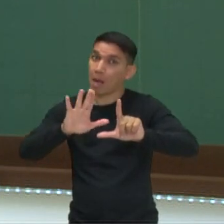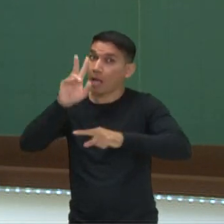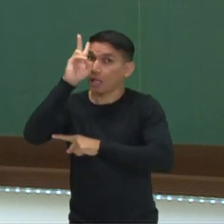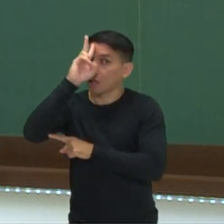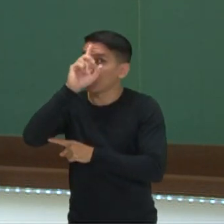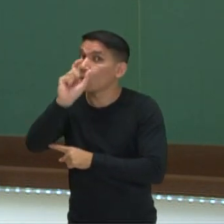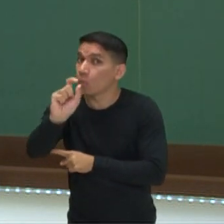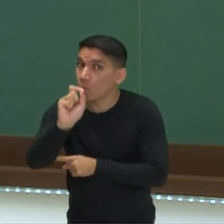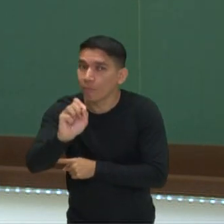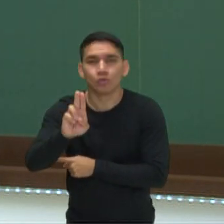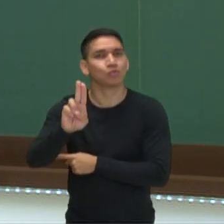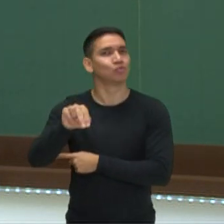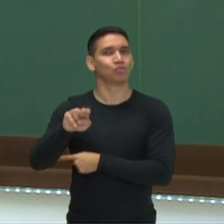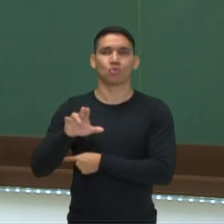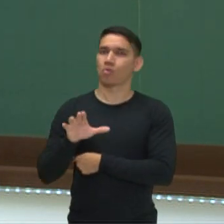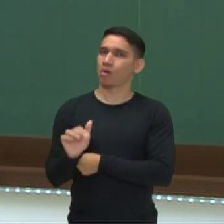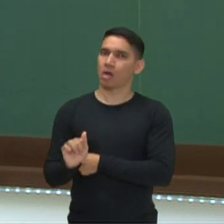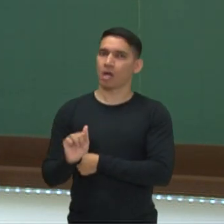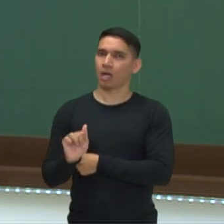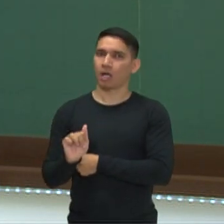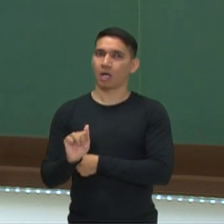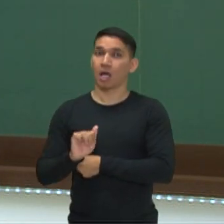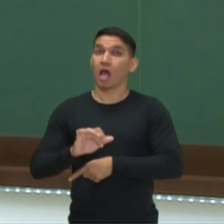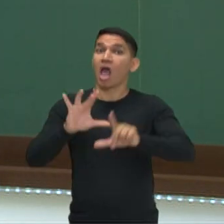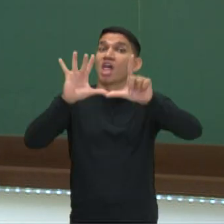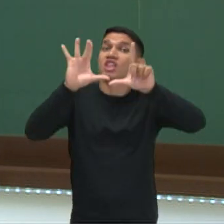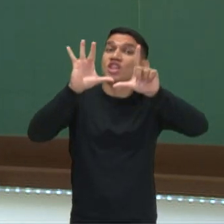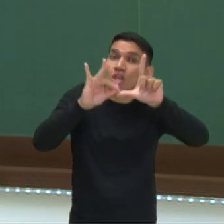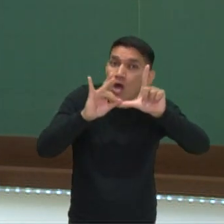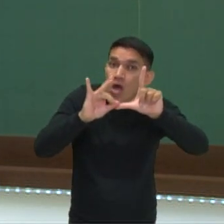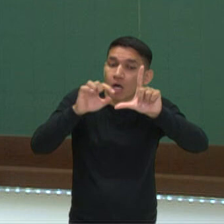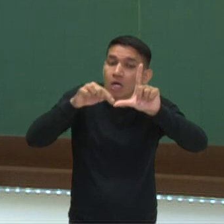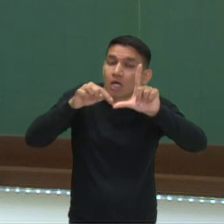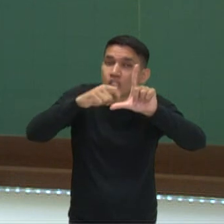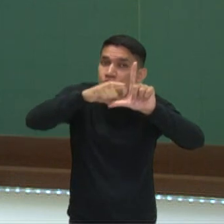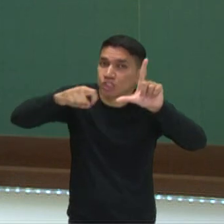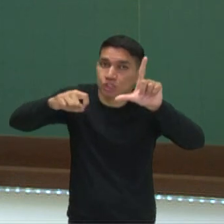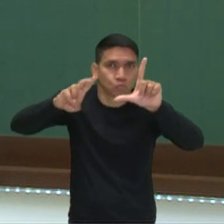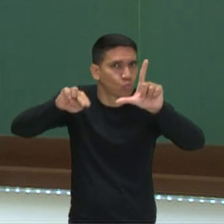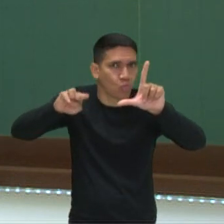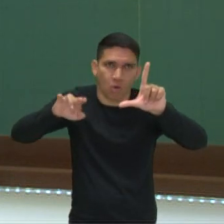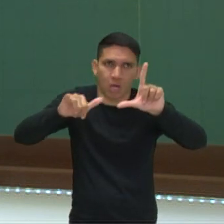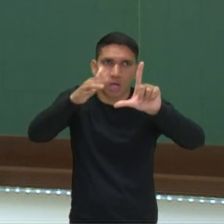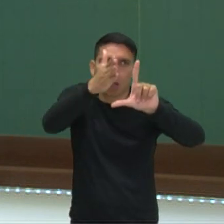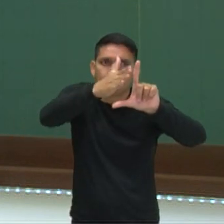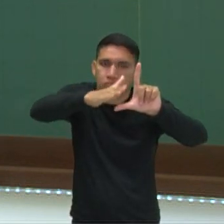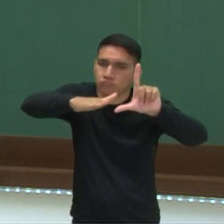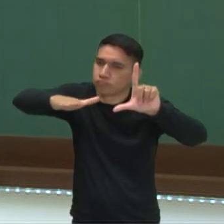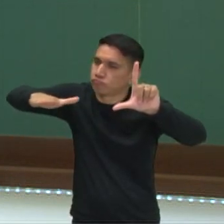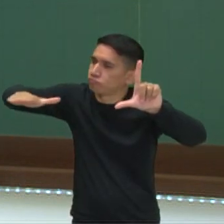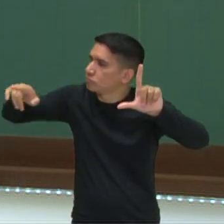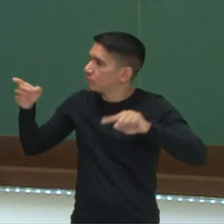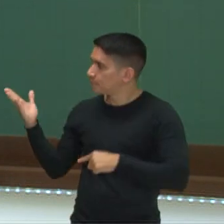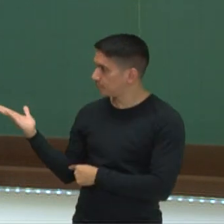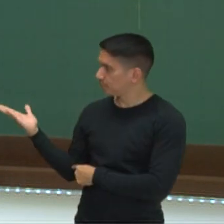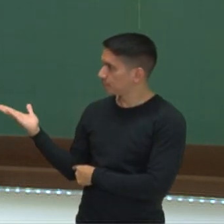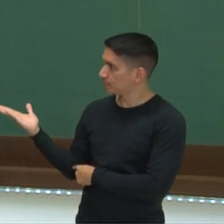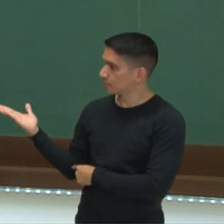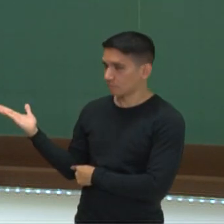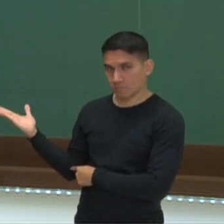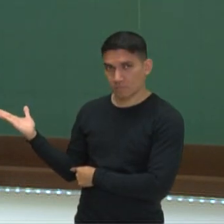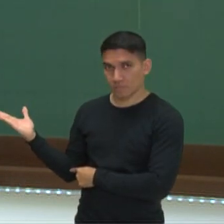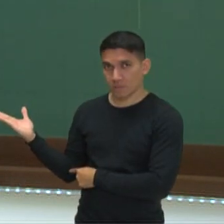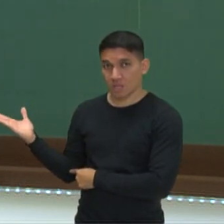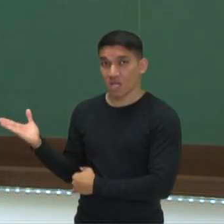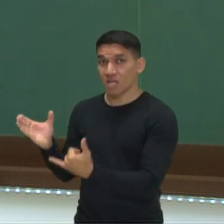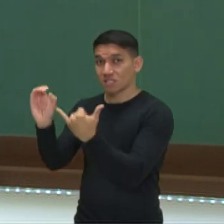lembre-se, nunca encosta no eixo do x, né? Meu A está entre